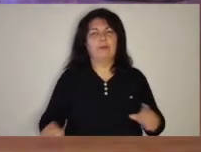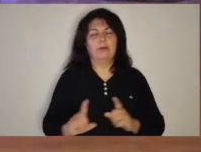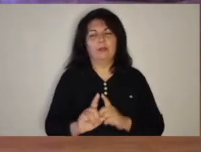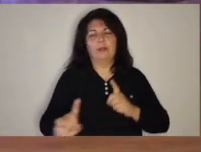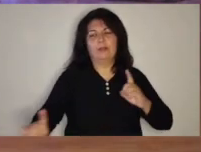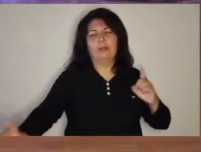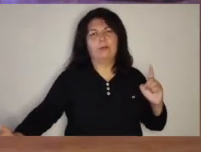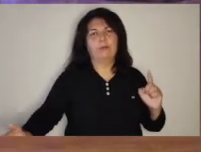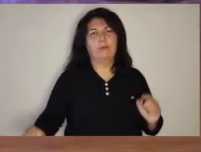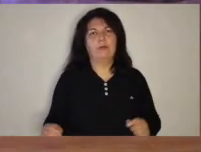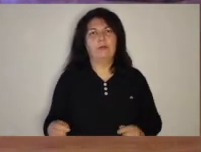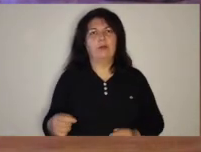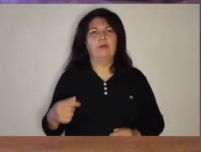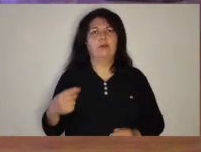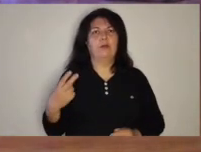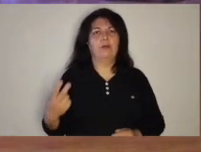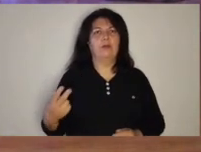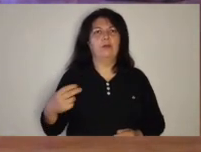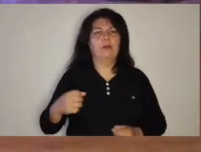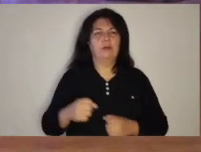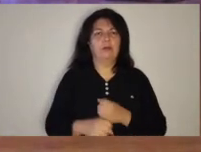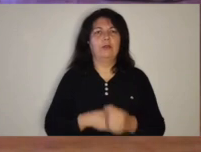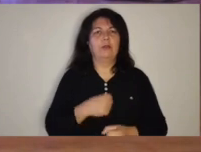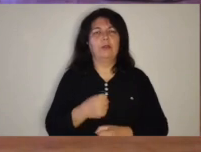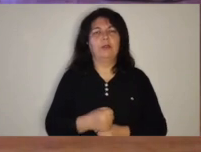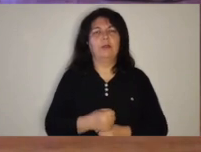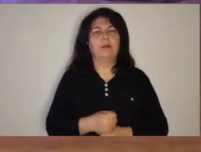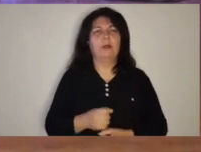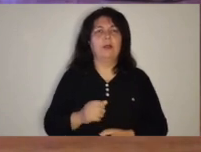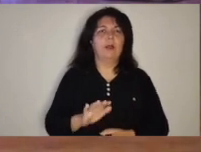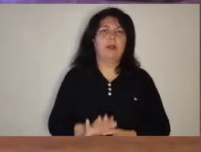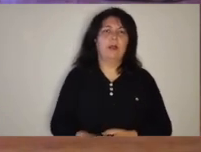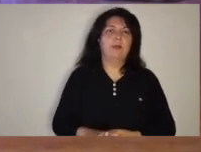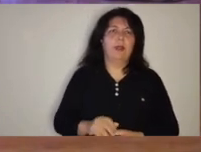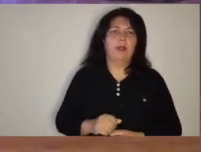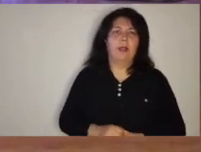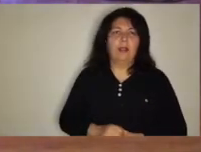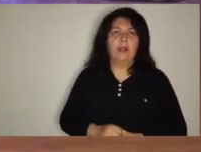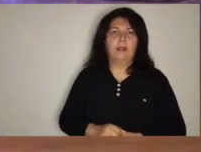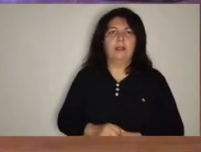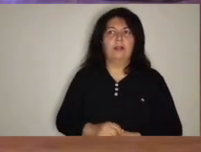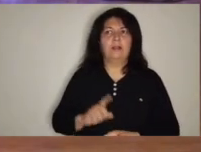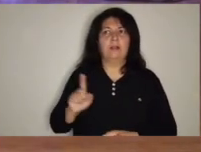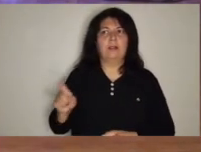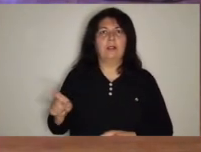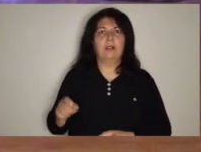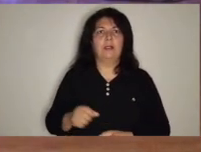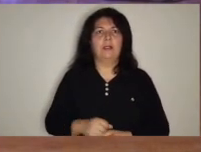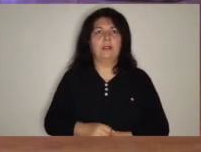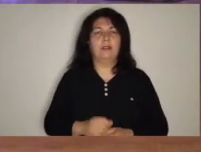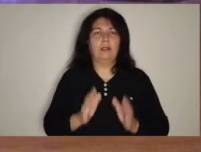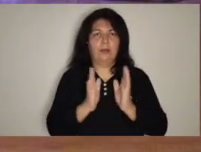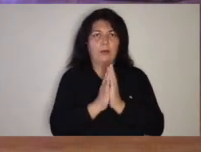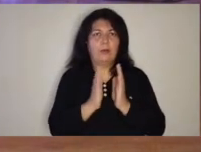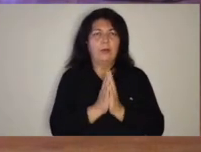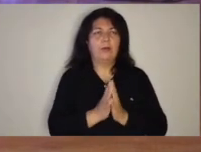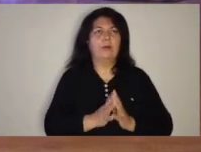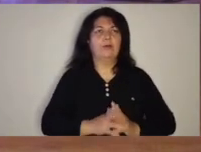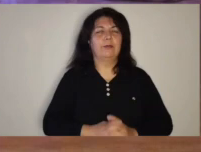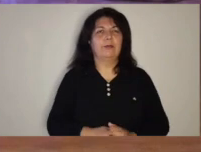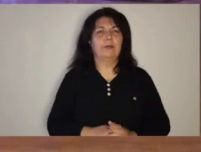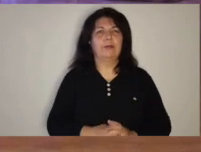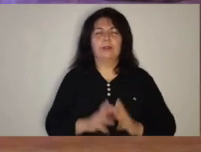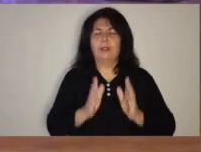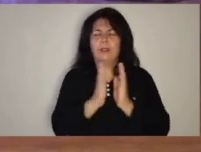Irmãos, eu não queria ver o Chico nem pintado de ouro, irmãos. A gente ficou 2 anos separados. Mas, irmãos,